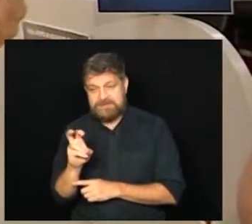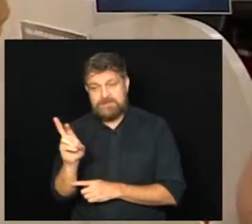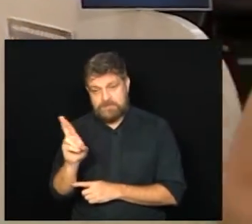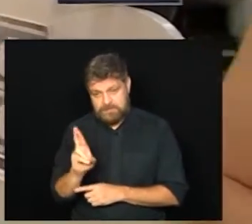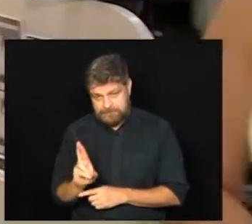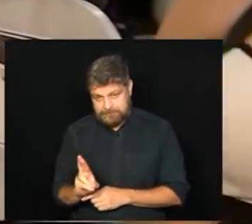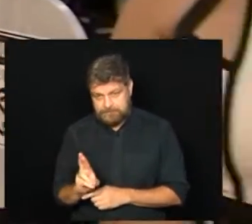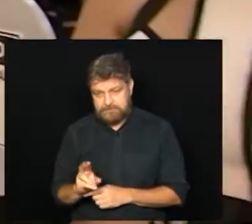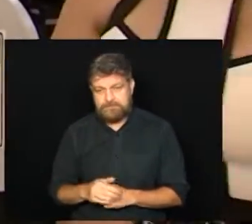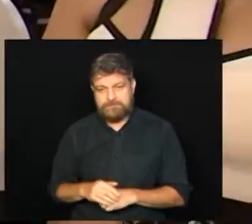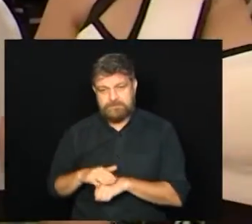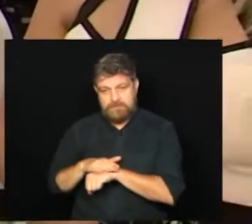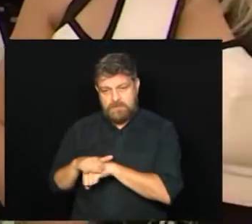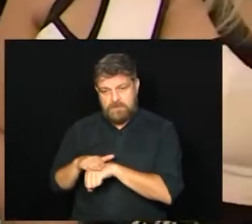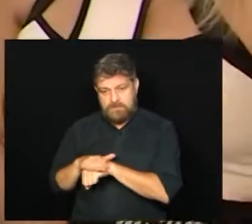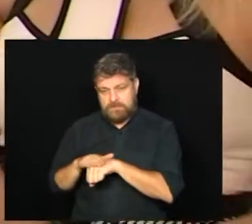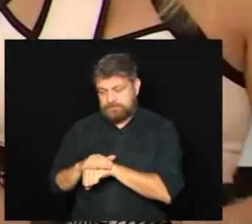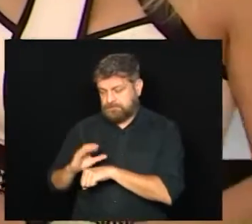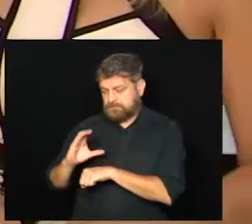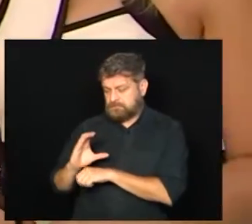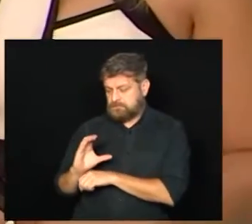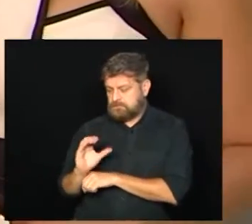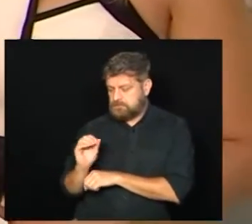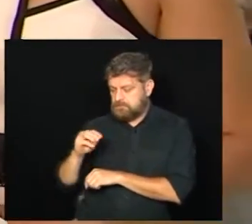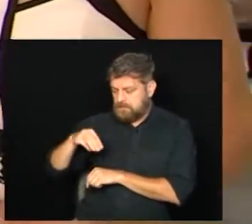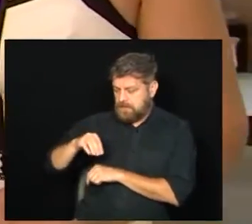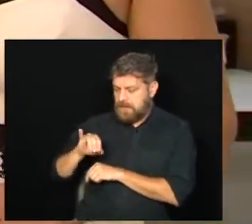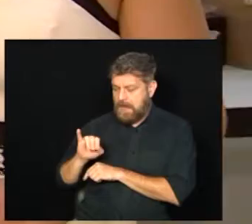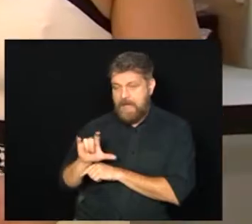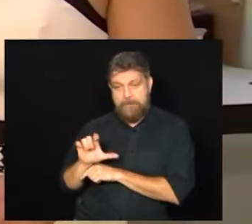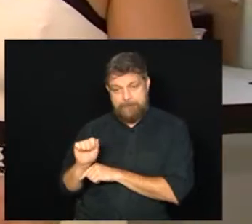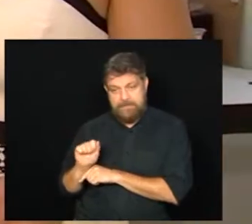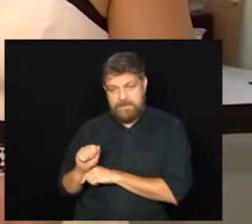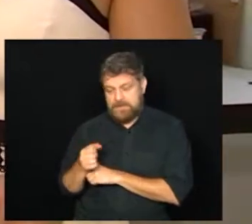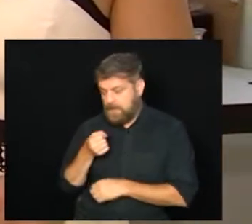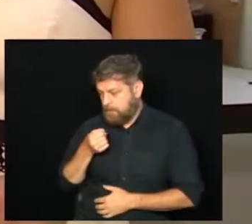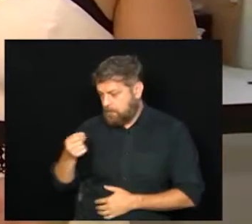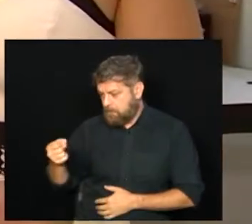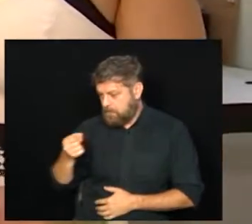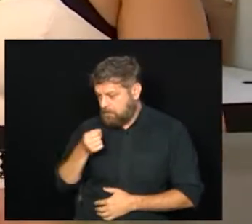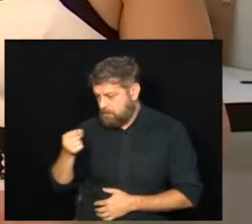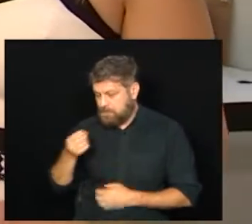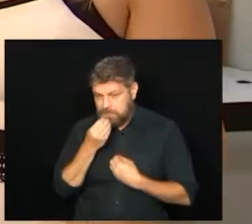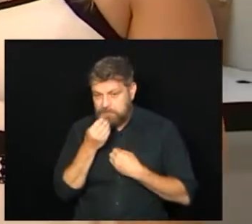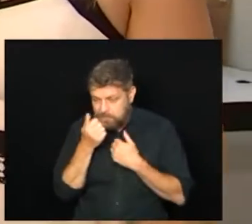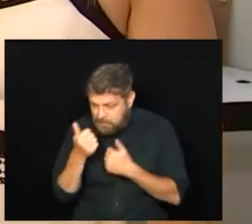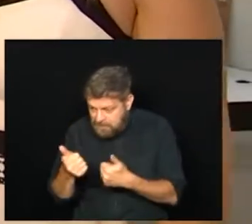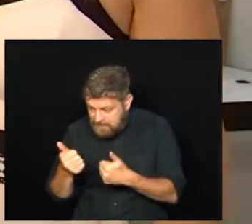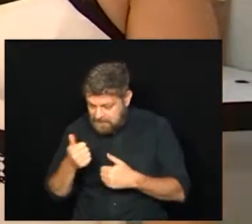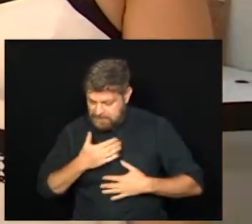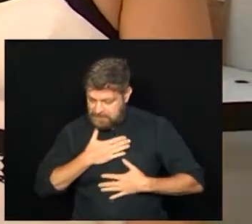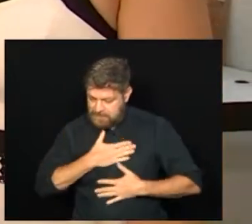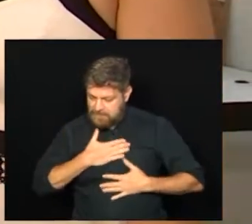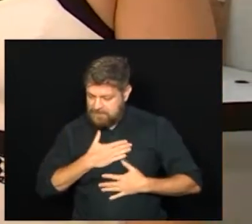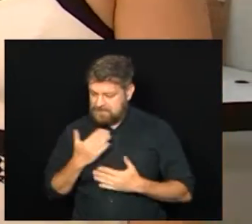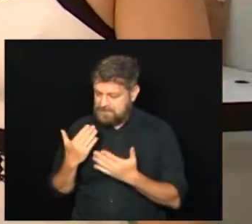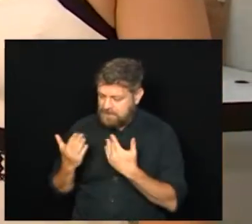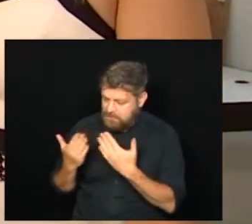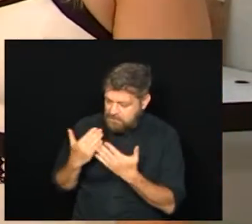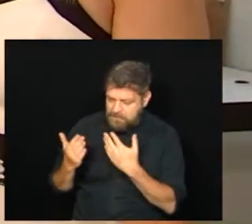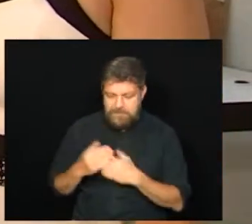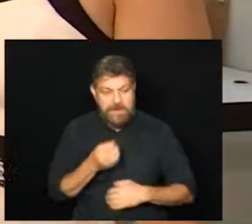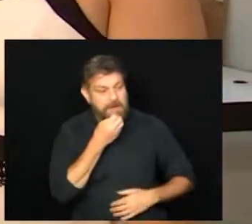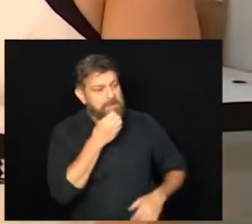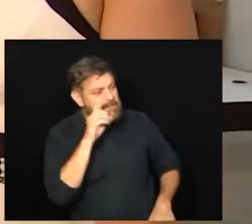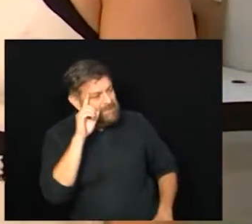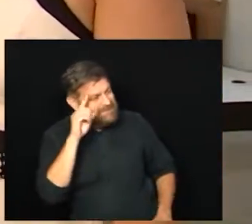estou aqui com a Camila, que vai bater um papo conosco, já está com a gente ao vivo aqui na TV Câmara. Tudo bem, Camila? Prazer em falar com você de novo. Bom dia,